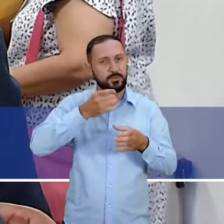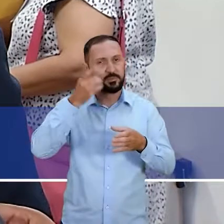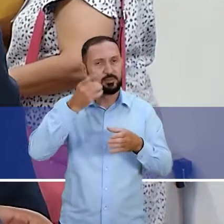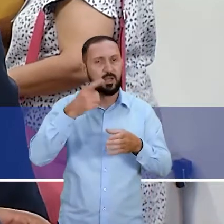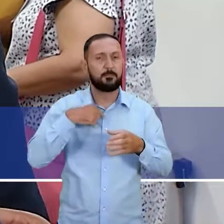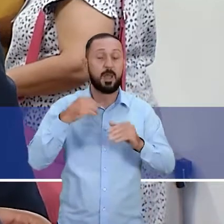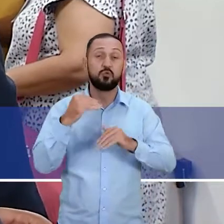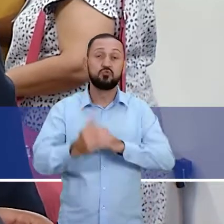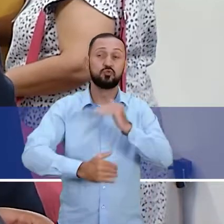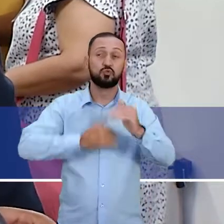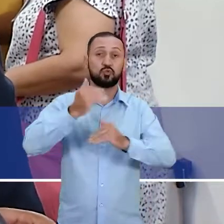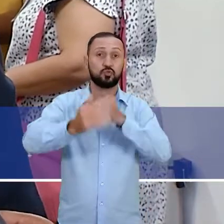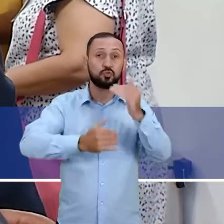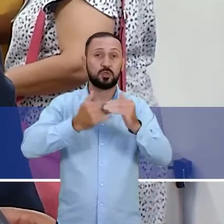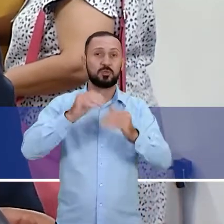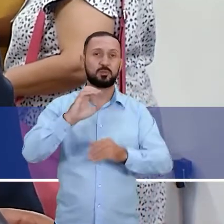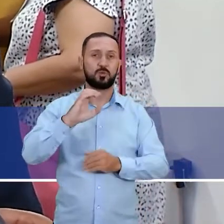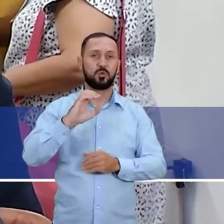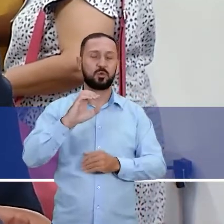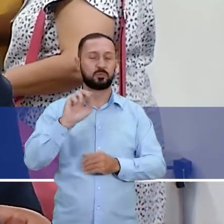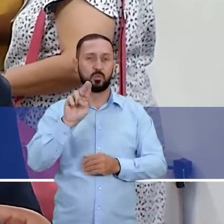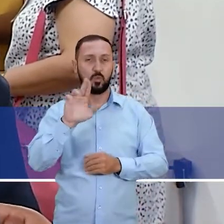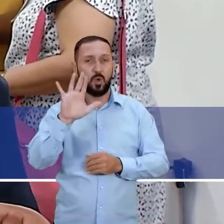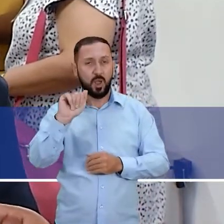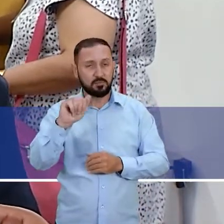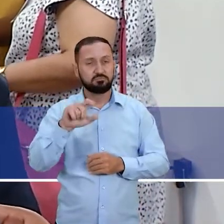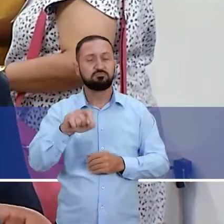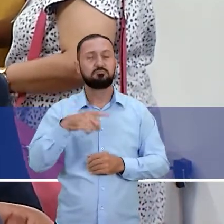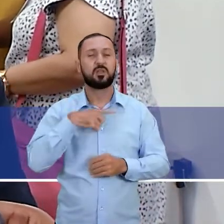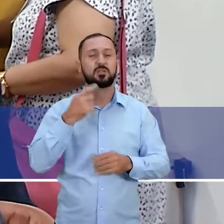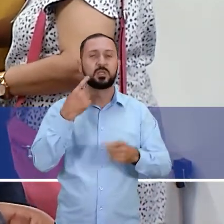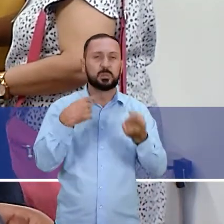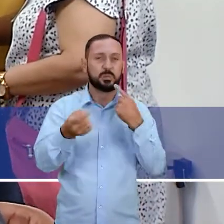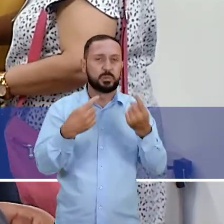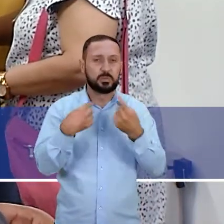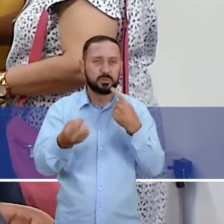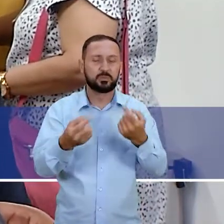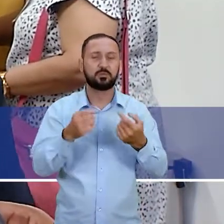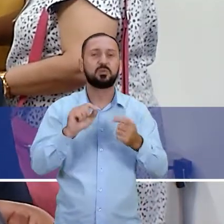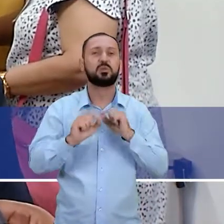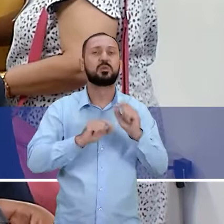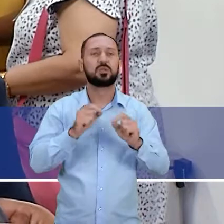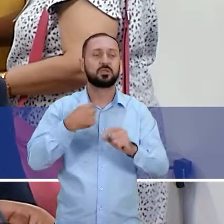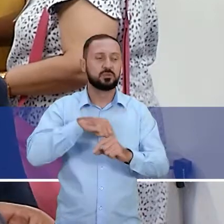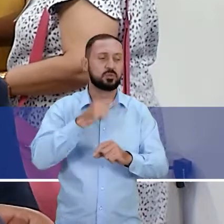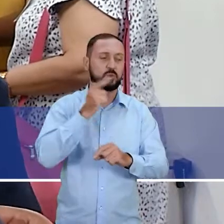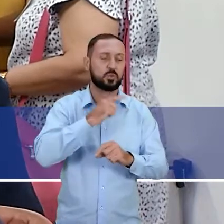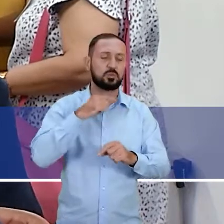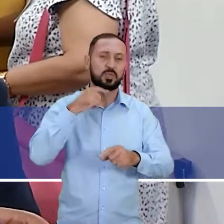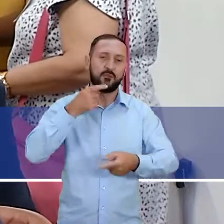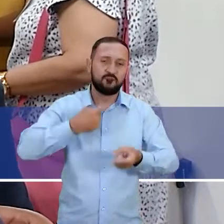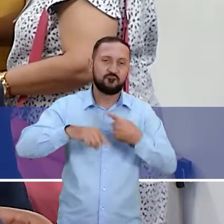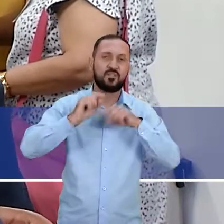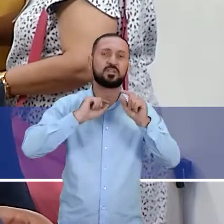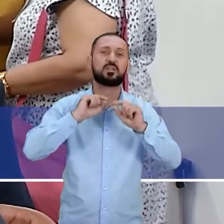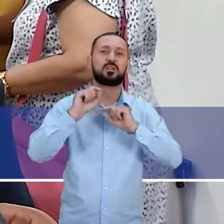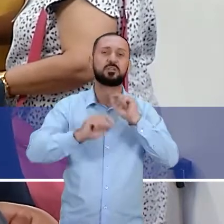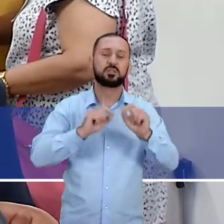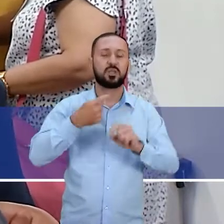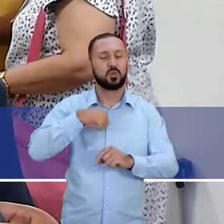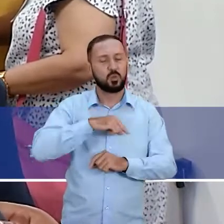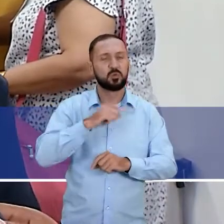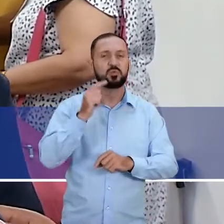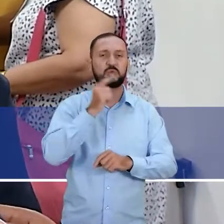Parlamentar para o Desenvolvimento das Unidades de Conservação, essa discussão, onde nós possamos avançar, onde